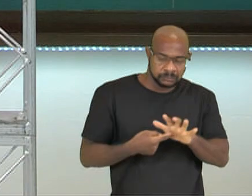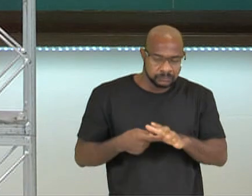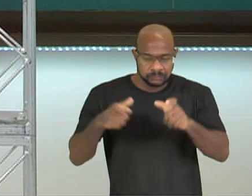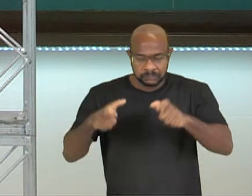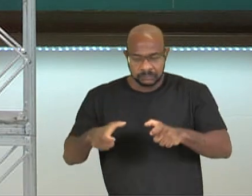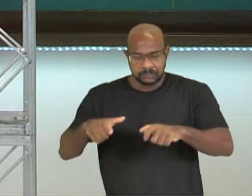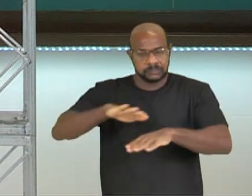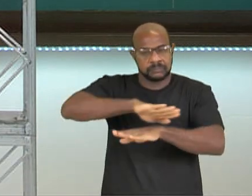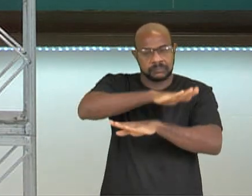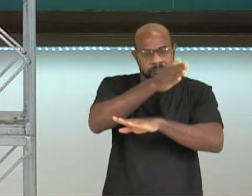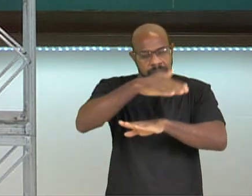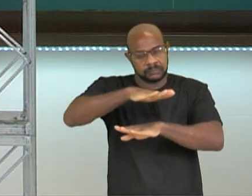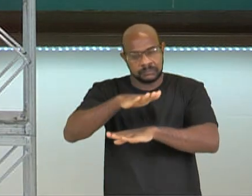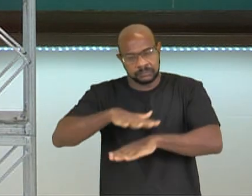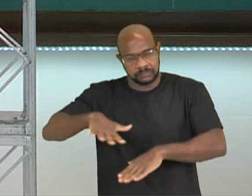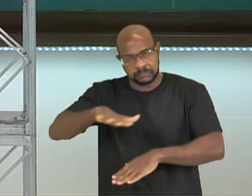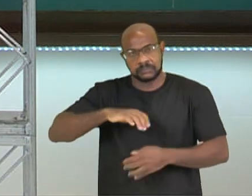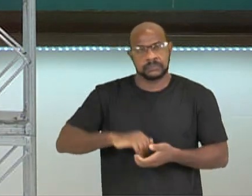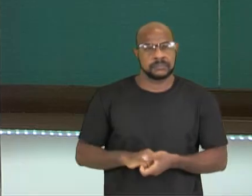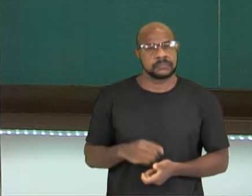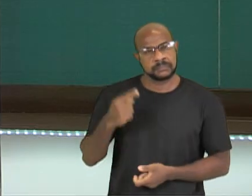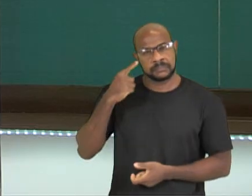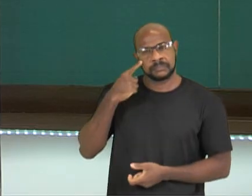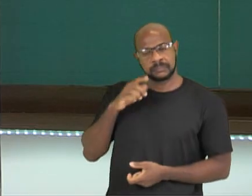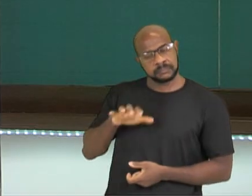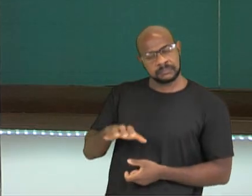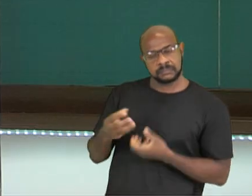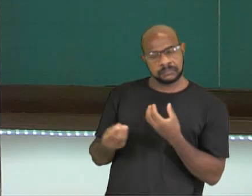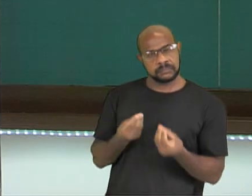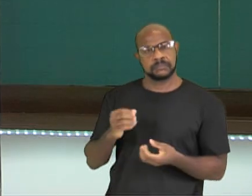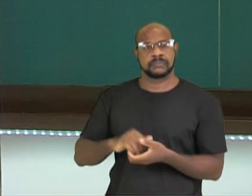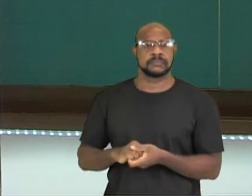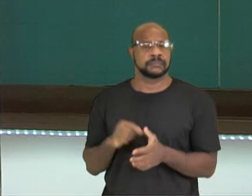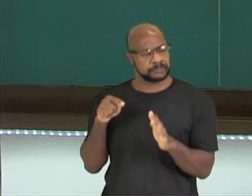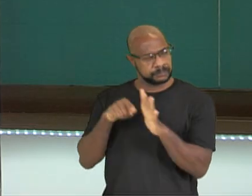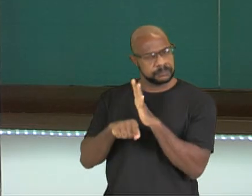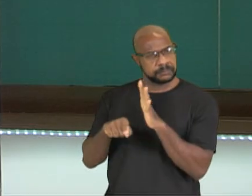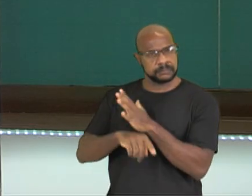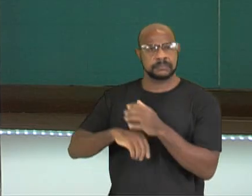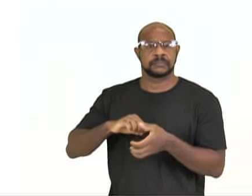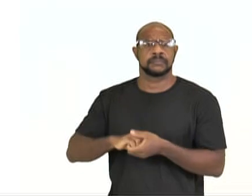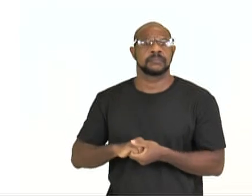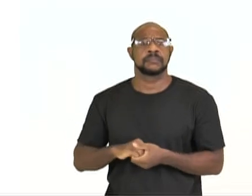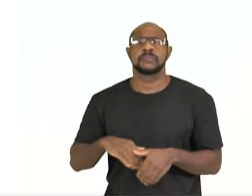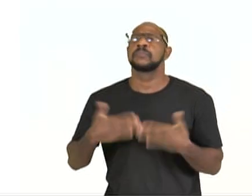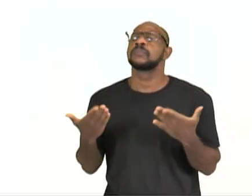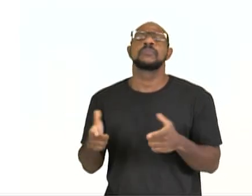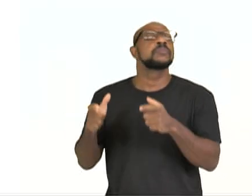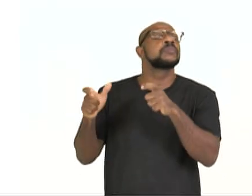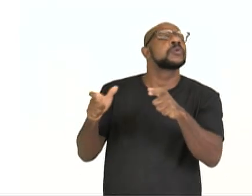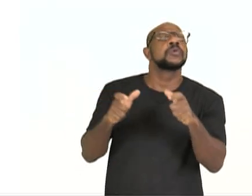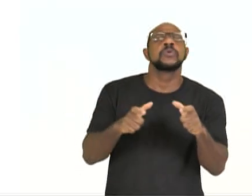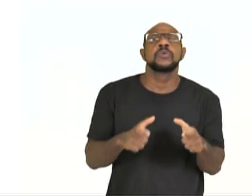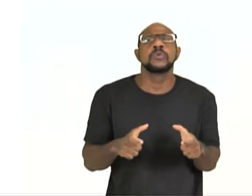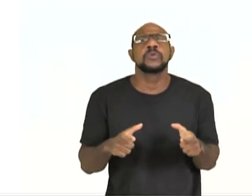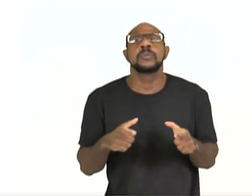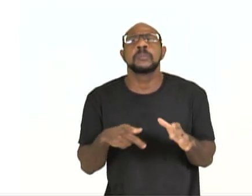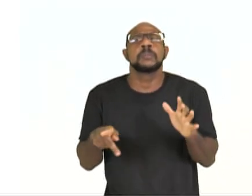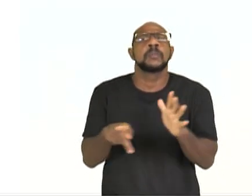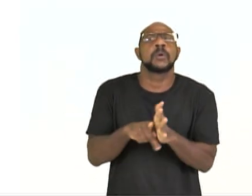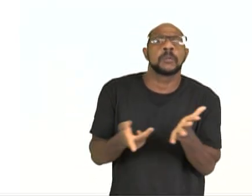superfície. Então, pensamos a respeito. Primeira perguntinha ali, quais são os lugares propícios